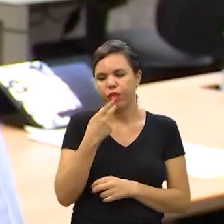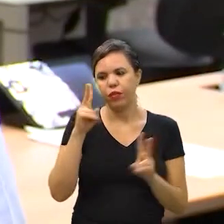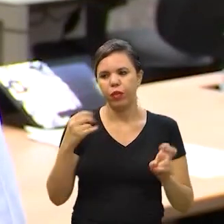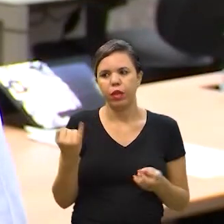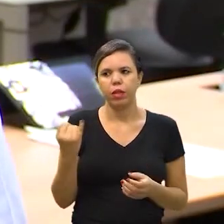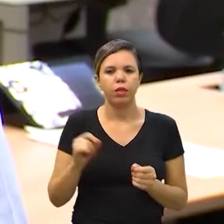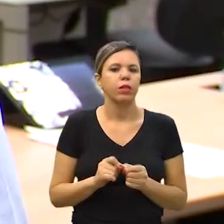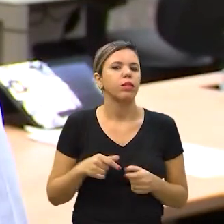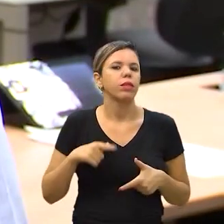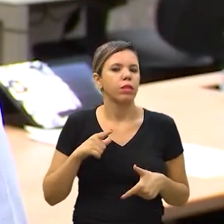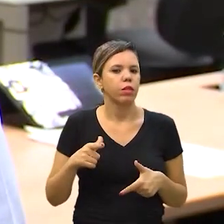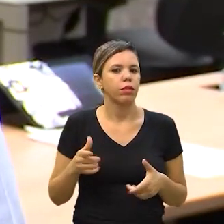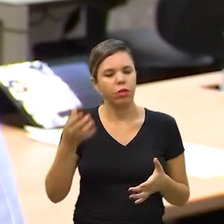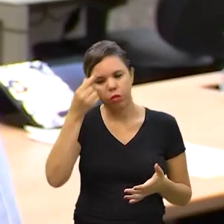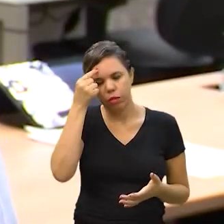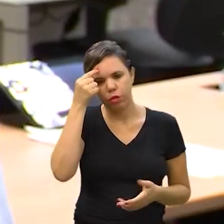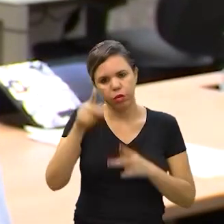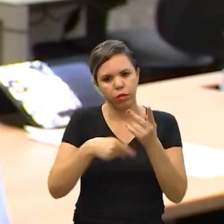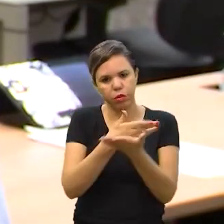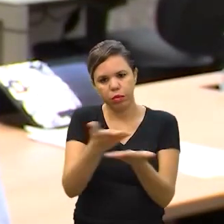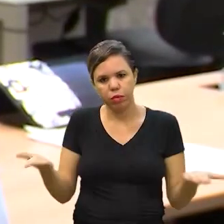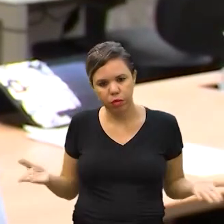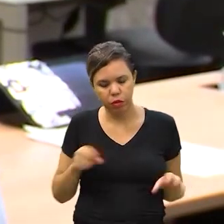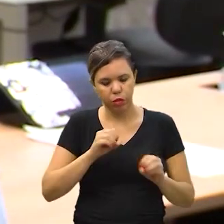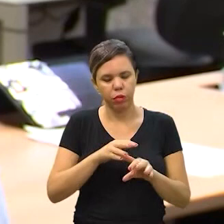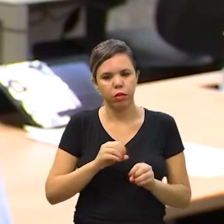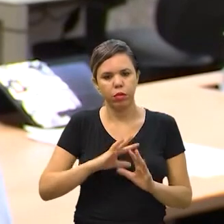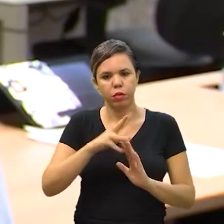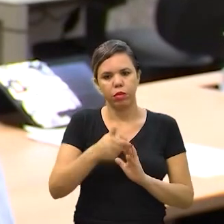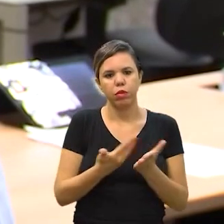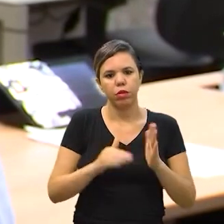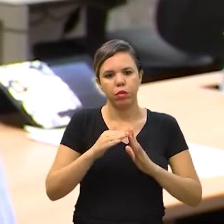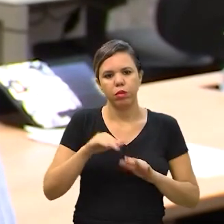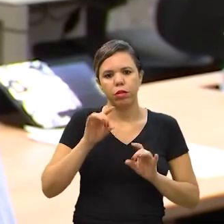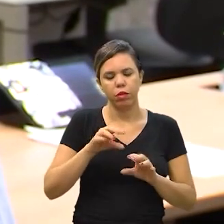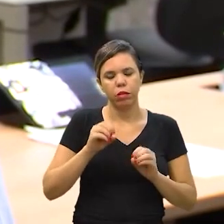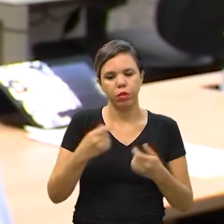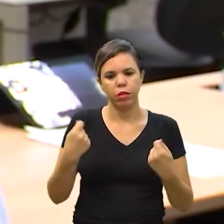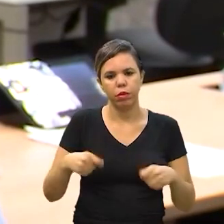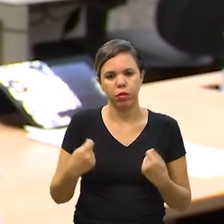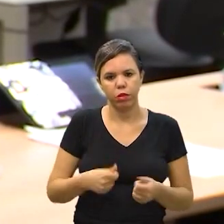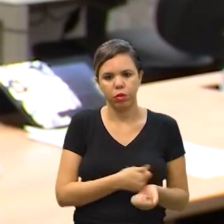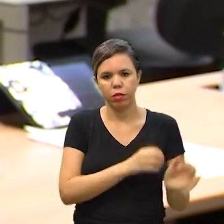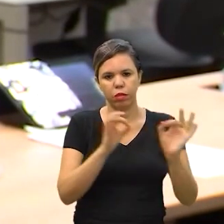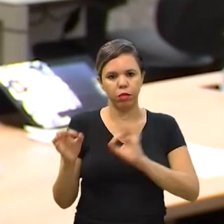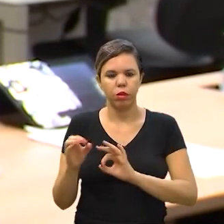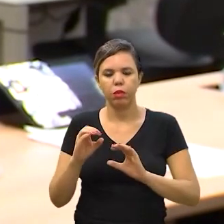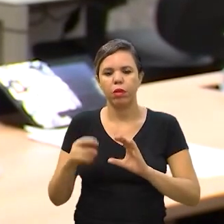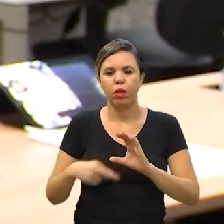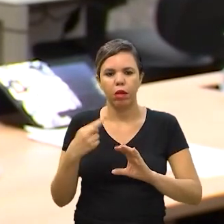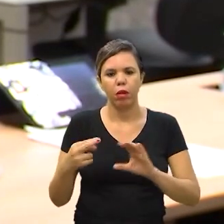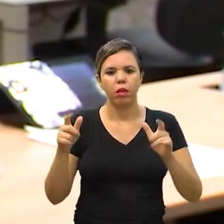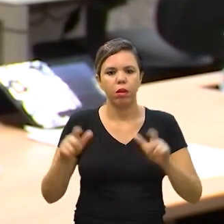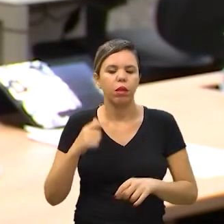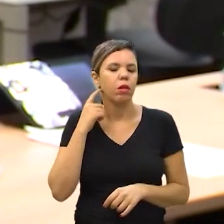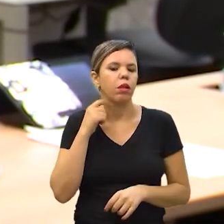parlamentar destaca ainda que é fundamental que haja conscientização da população, educação ambiental nas escolas e necessidade de